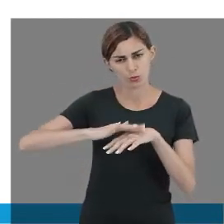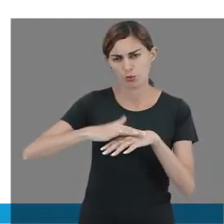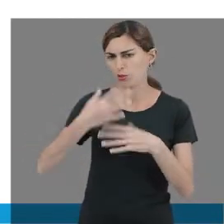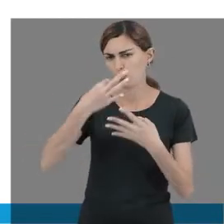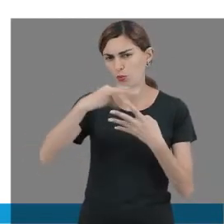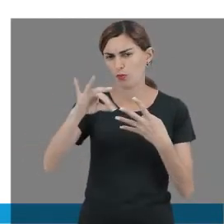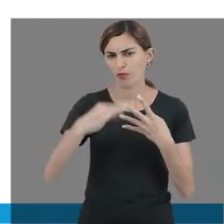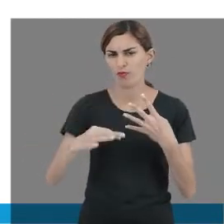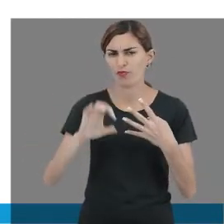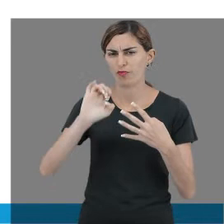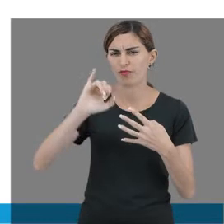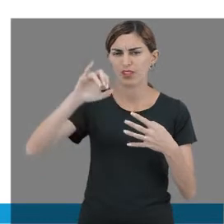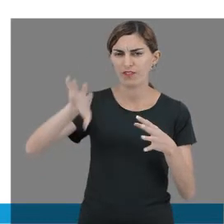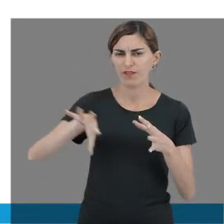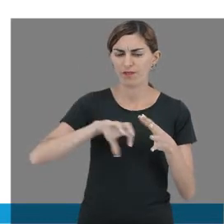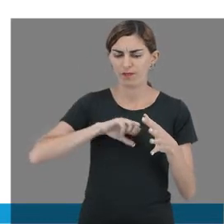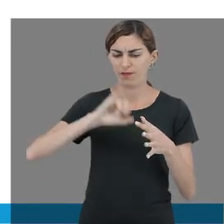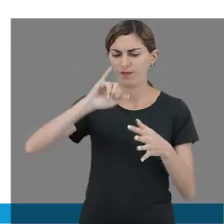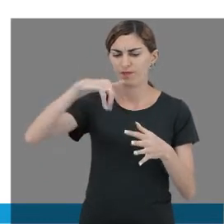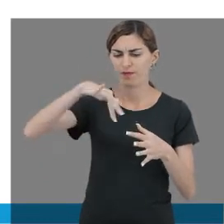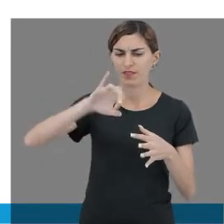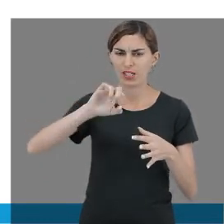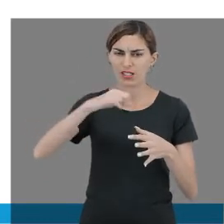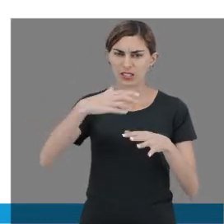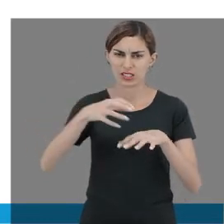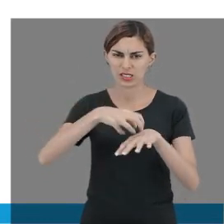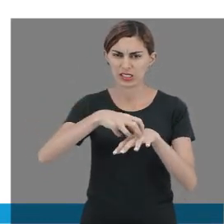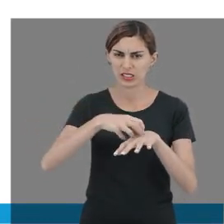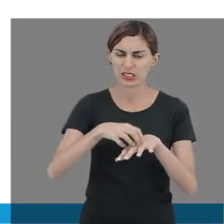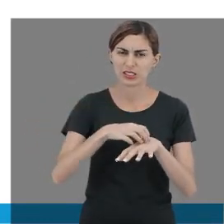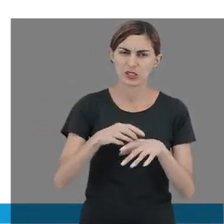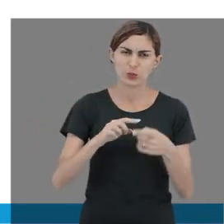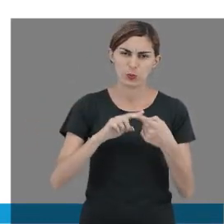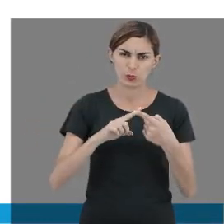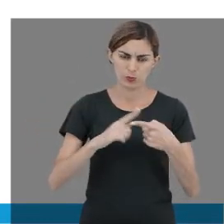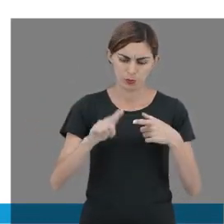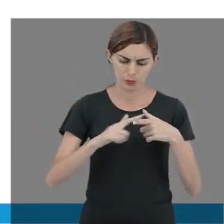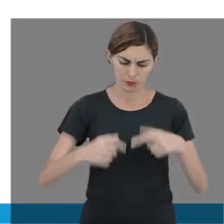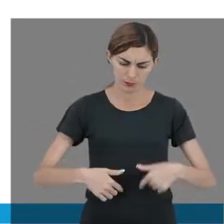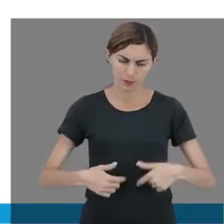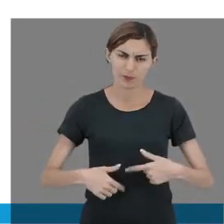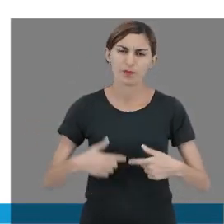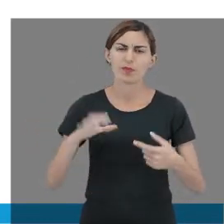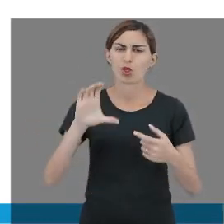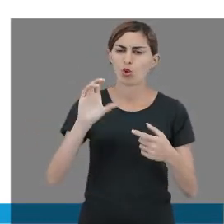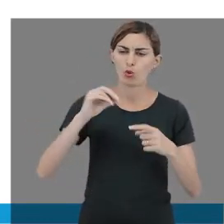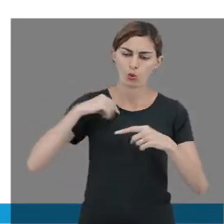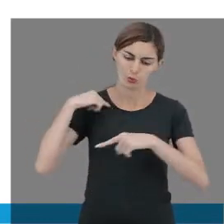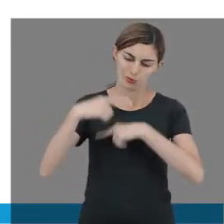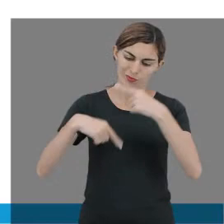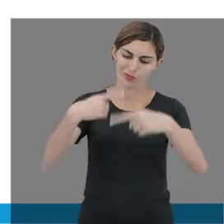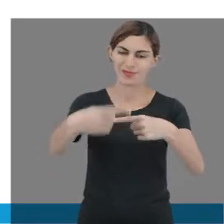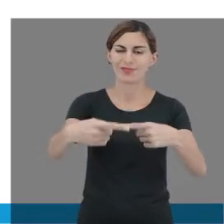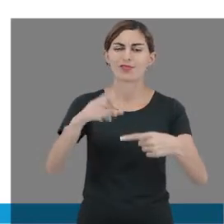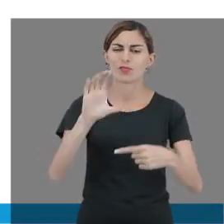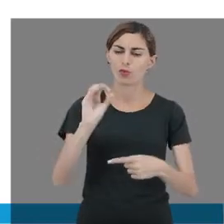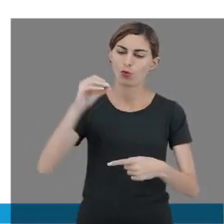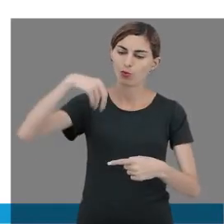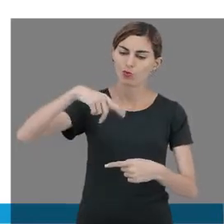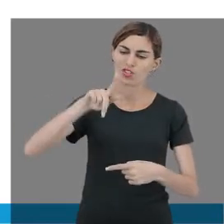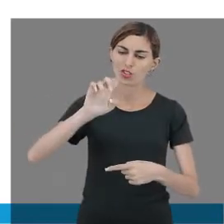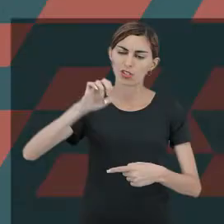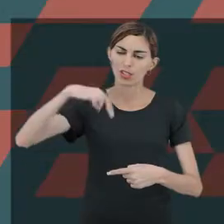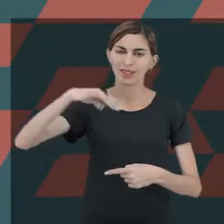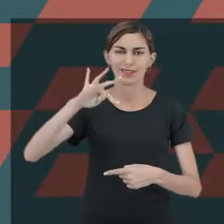infecção congênita que pode vir associada com a artrogripose, mas a gente não encontra na literatura essa associação de uma maneira bem estabelecida. E